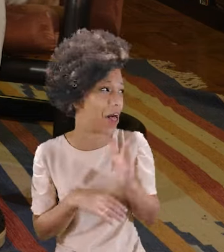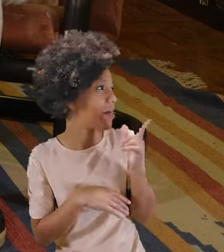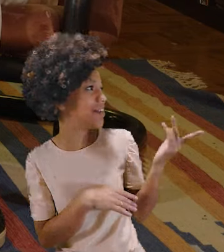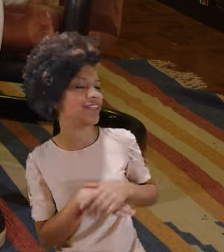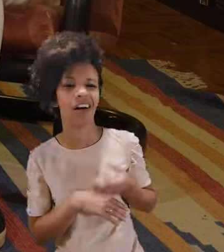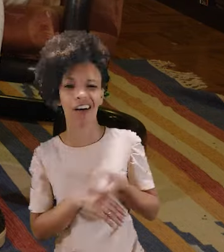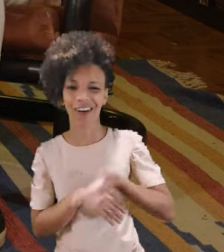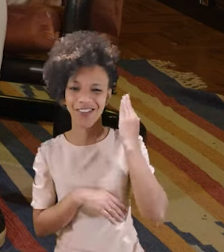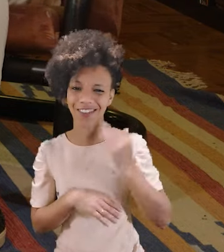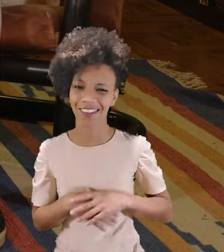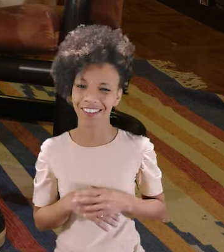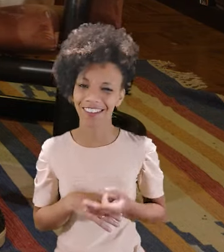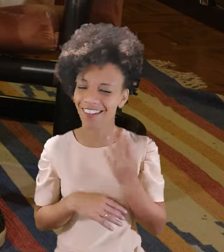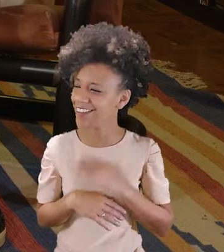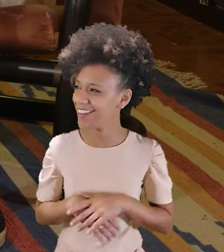Google